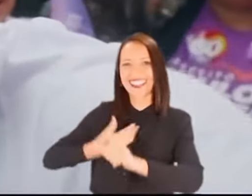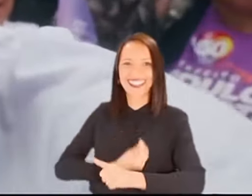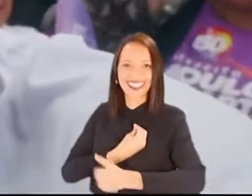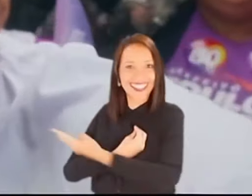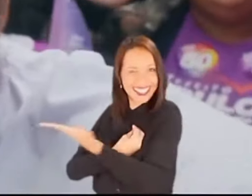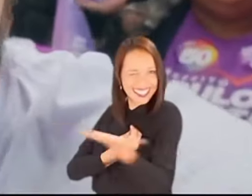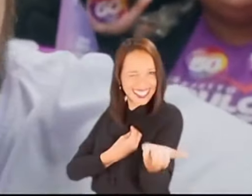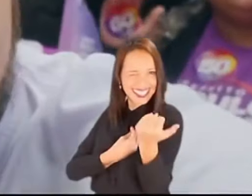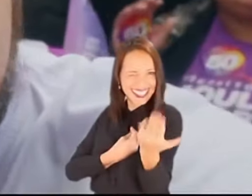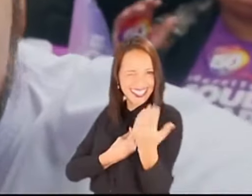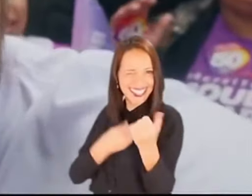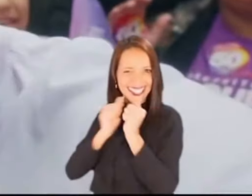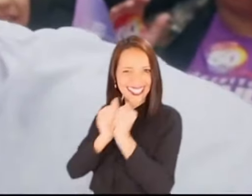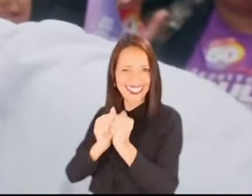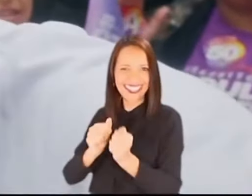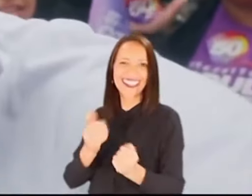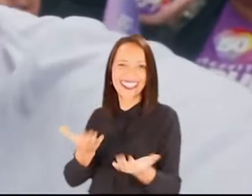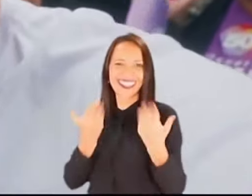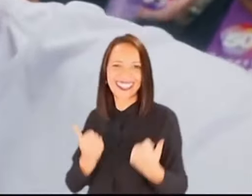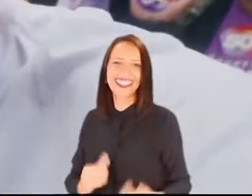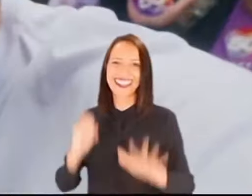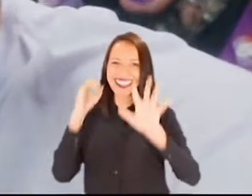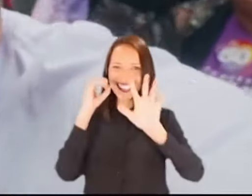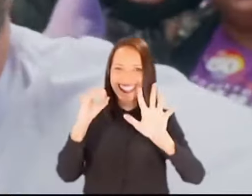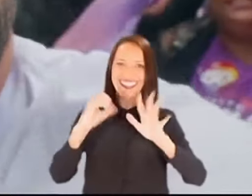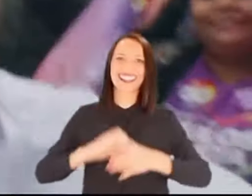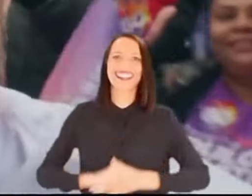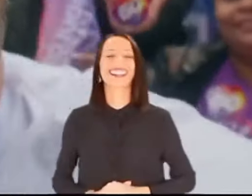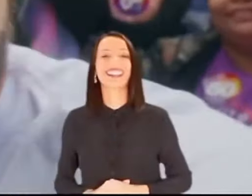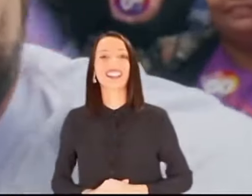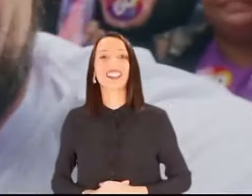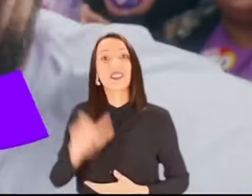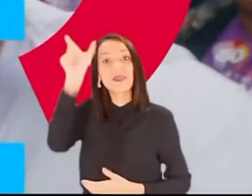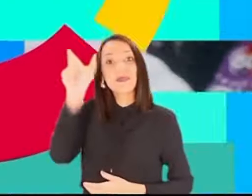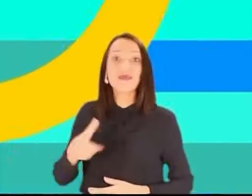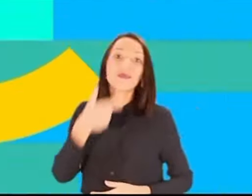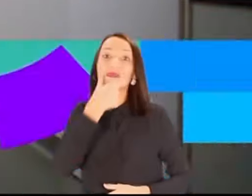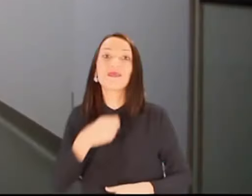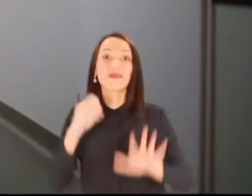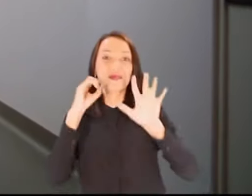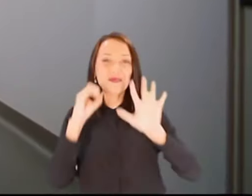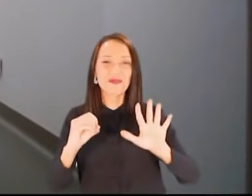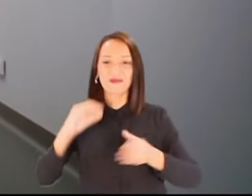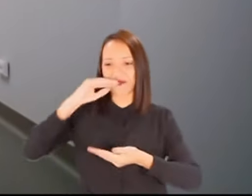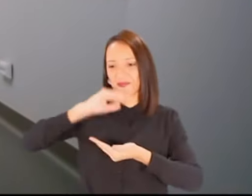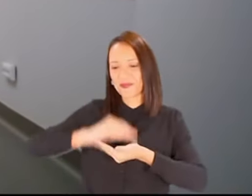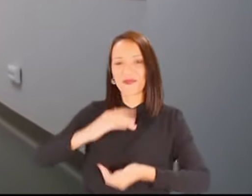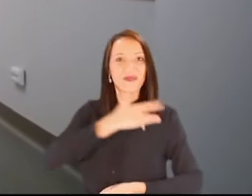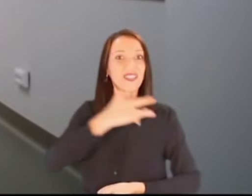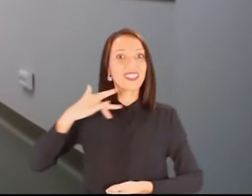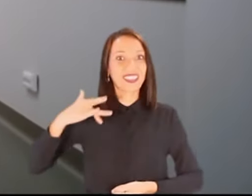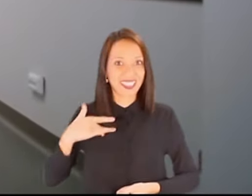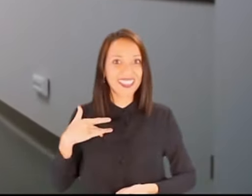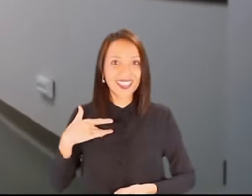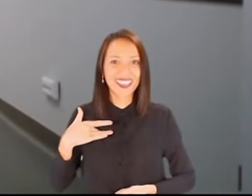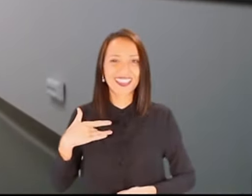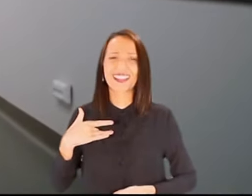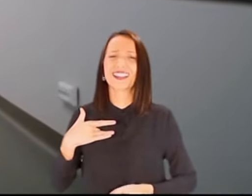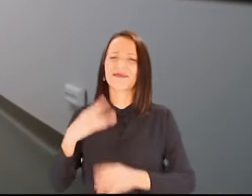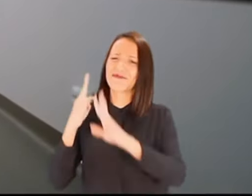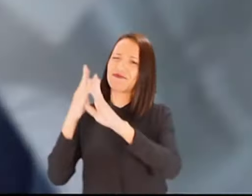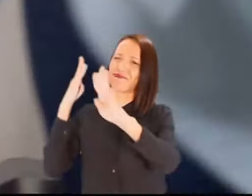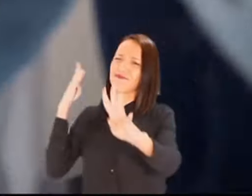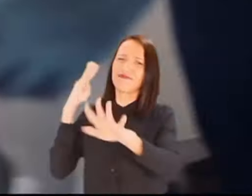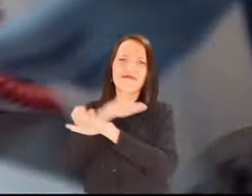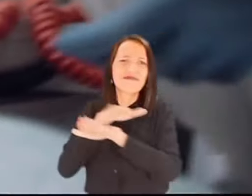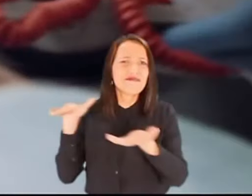de verdade pra mudar a sua vida. Vem junto, vem com a gente, é 50. Boulos 50 vai fazer o poupa-tempo da